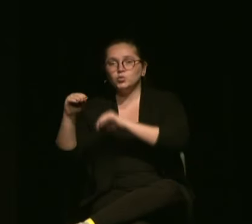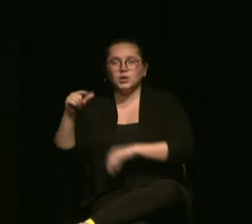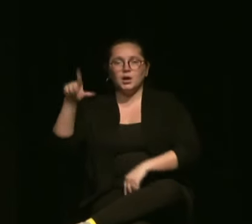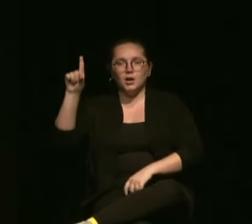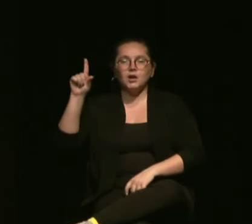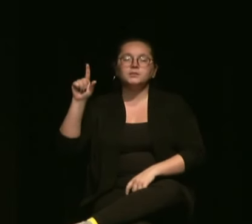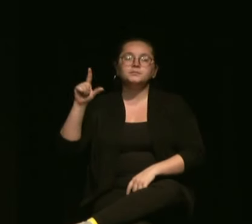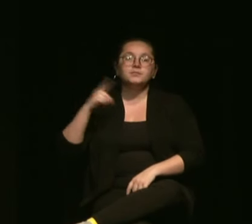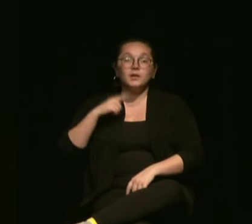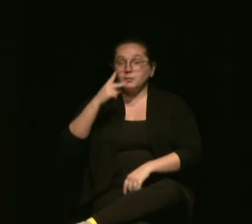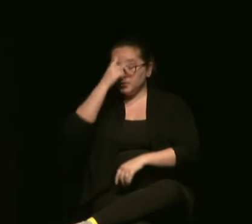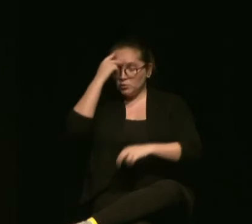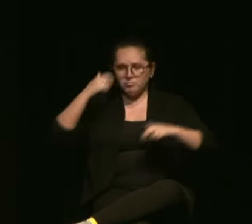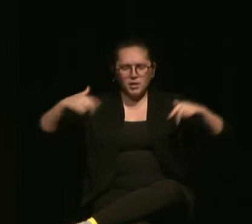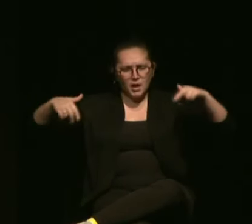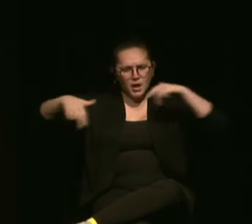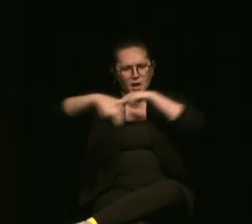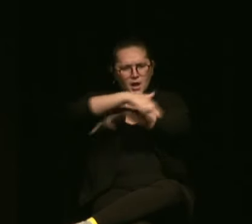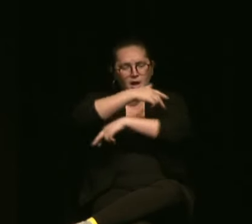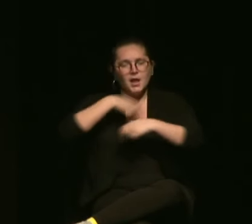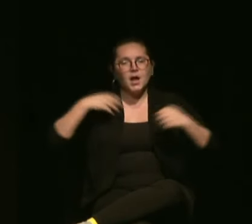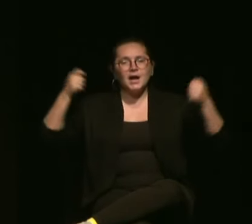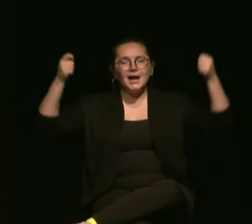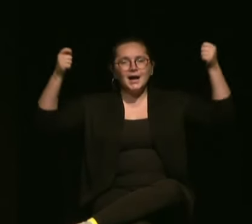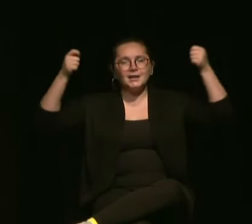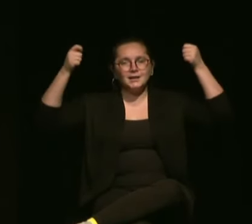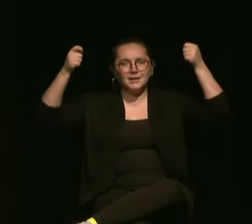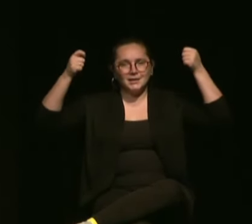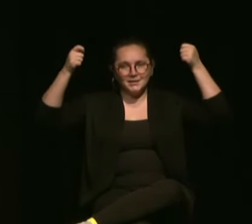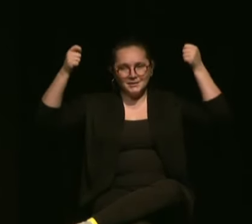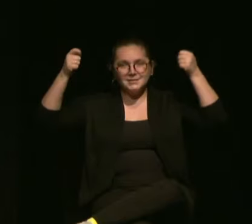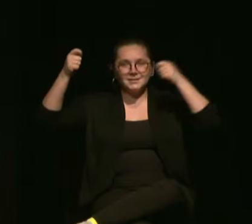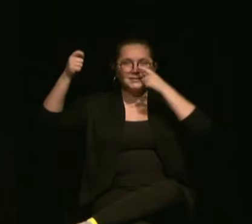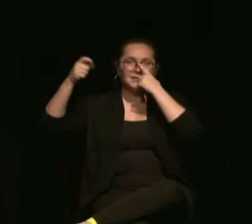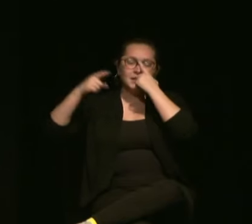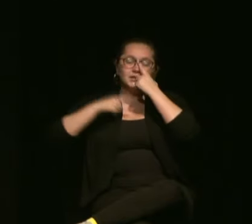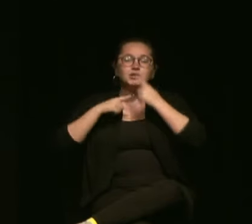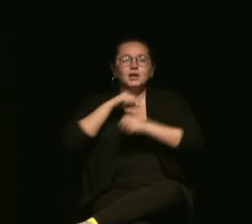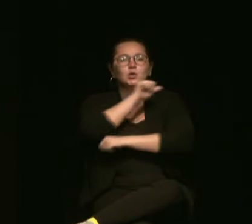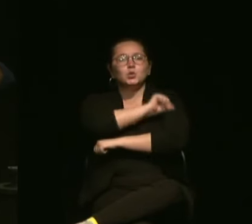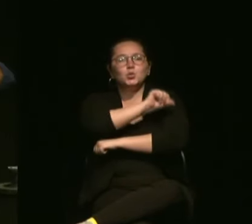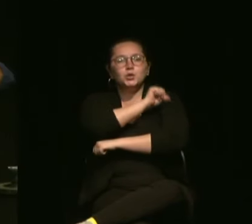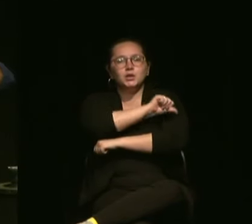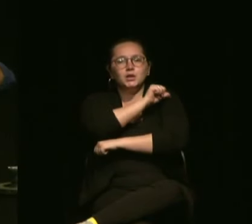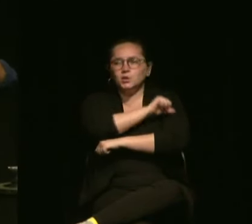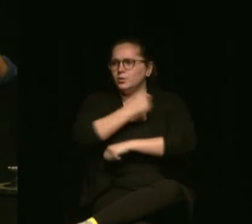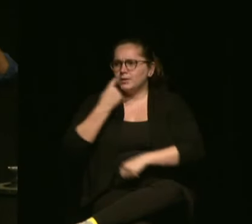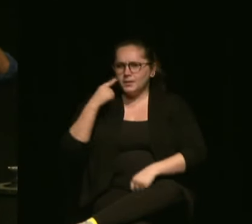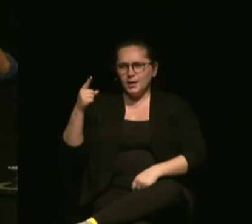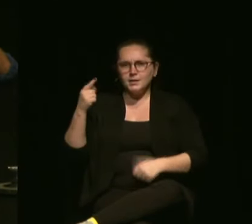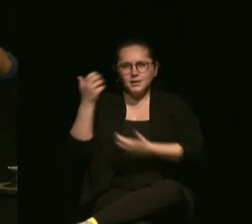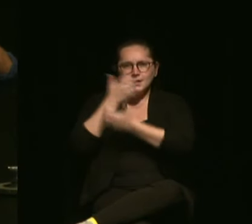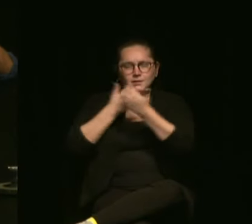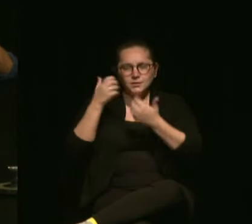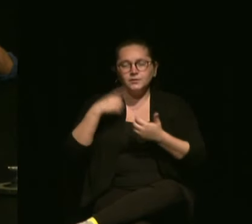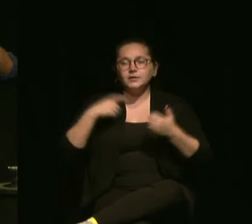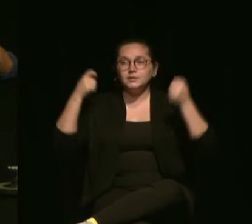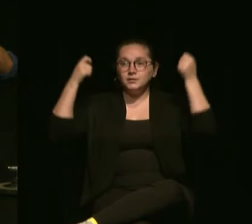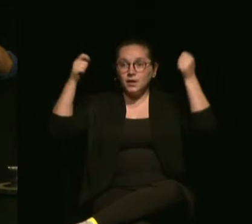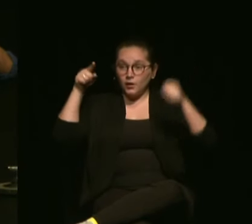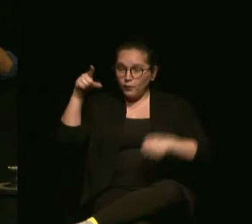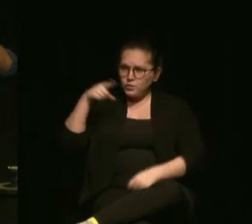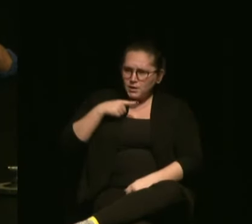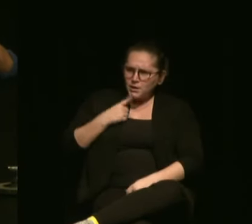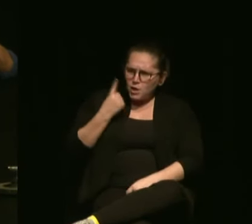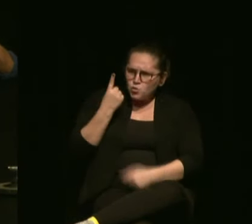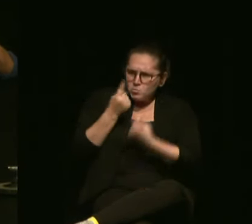de muito trânsito de gente no Rio de Janeiro, com cartaz. Tem um dos cartazes aqui, né? Se você tem, aqui é do Canções, não é? Canções. Se você tem uma canção